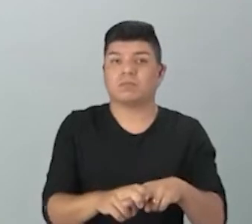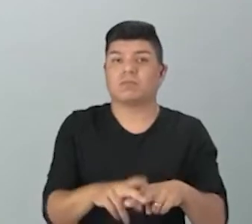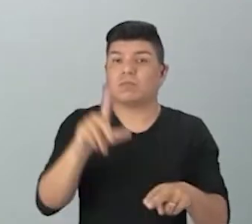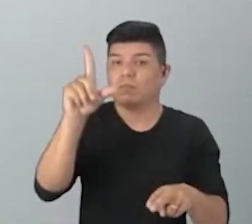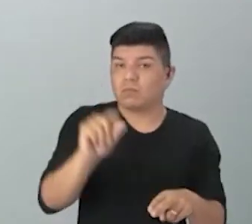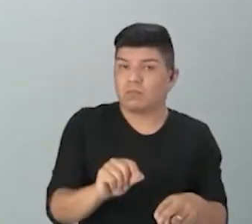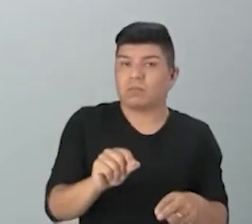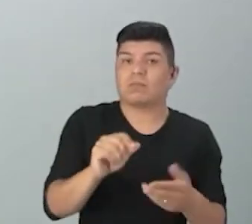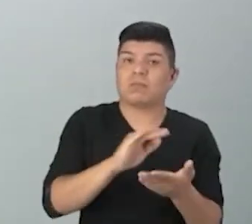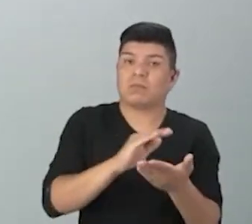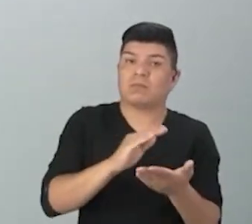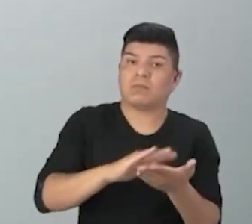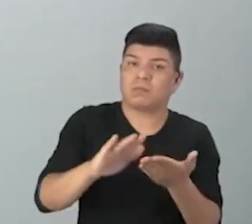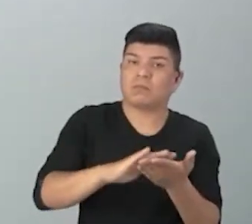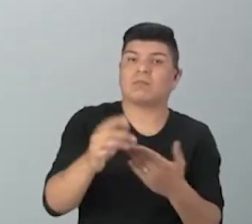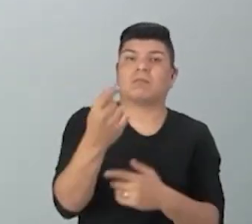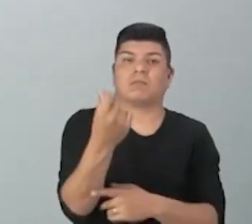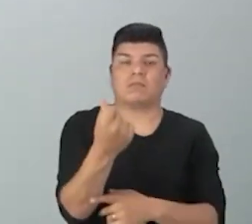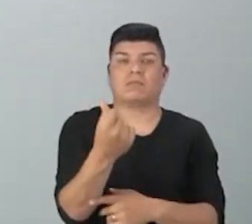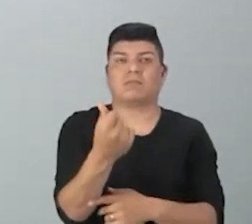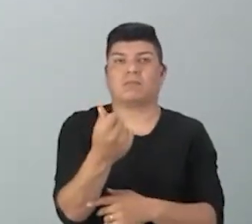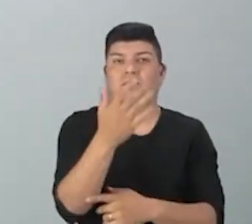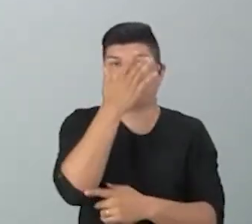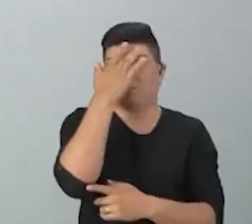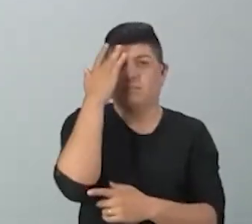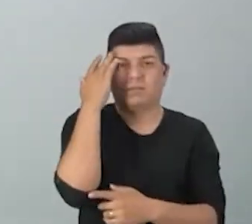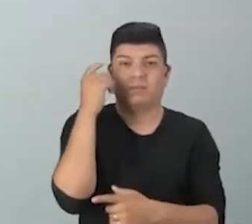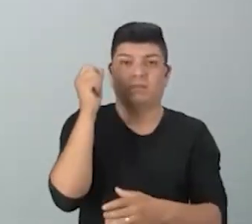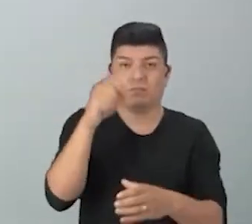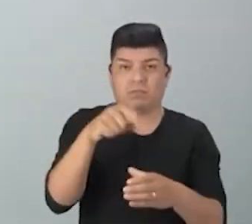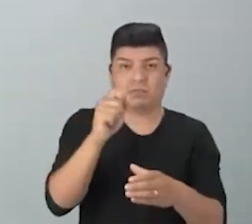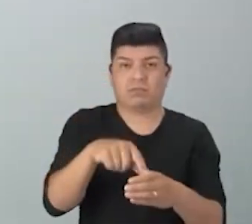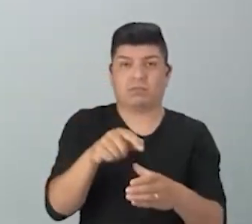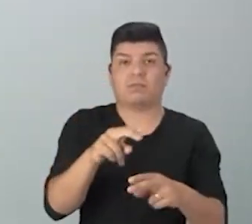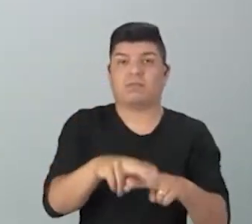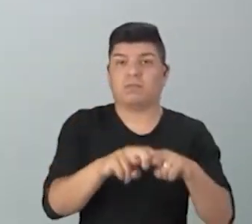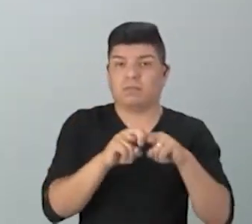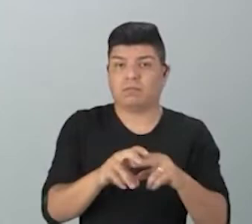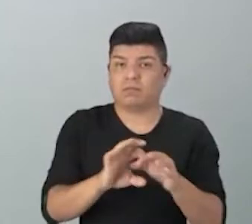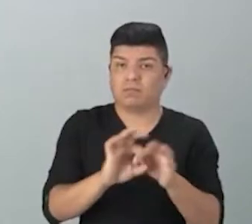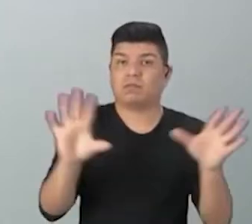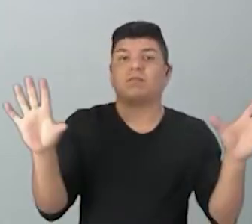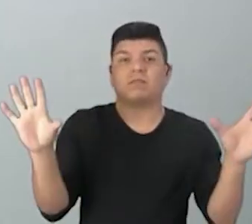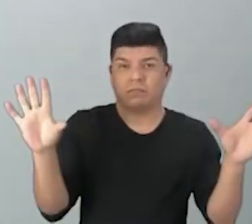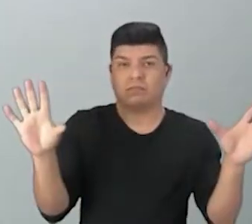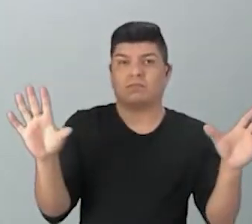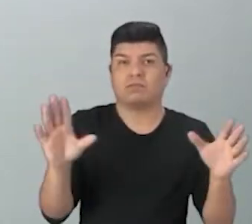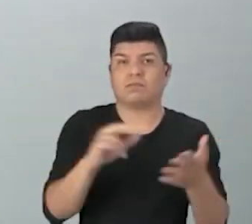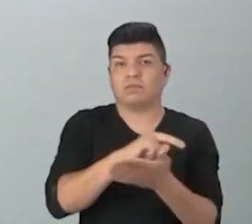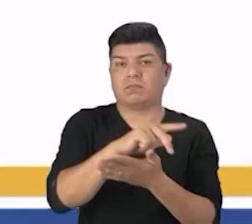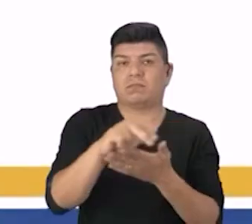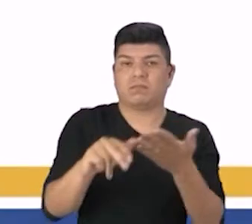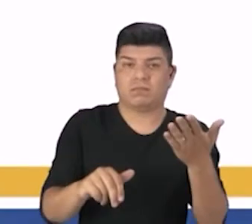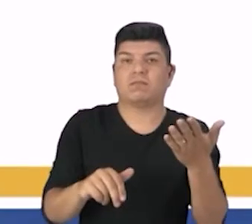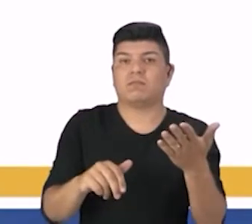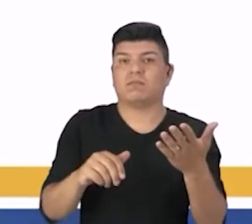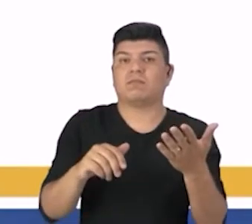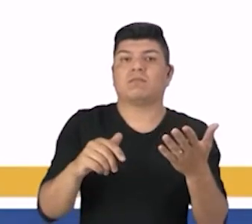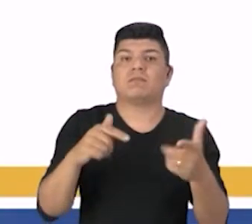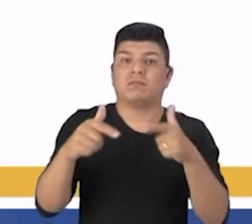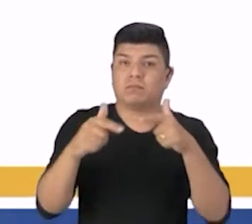menores custos para o próprio produtor então mesmo estando disponível na agricultura nas mais diversas atividades